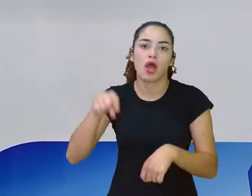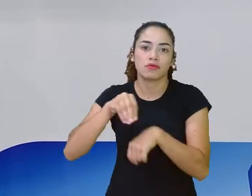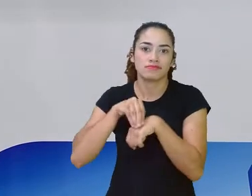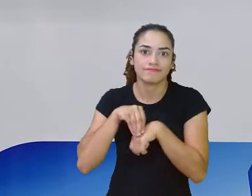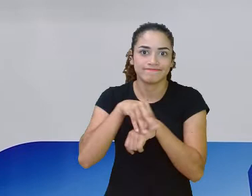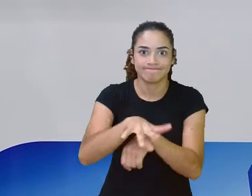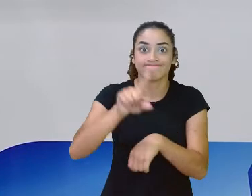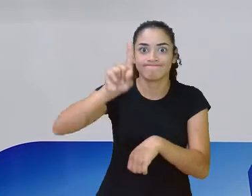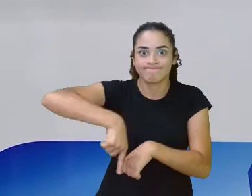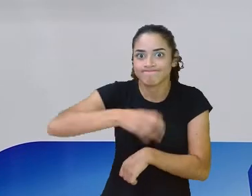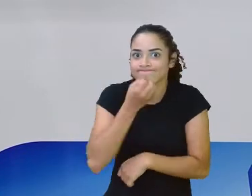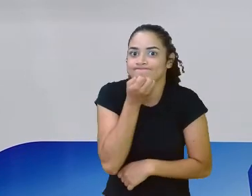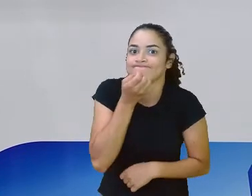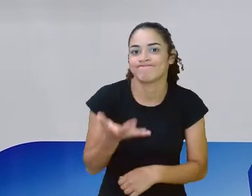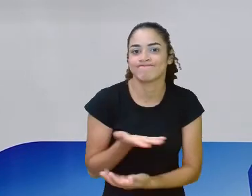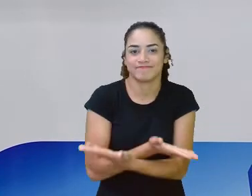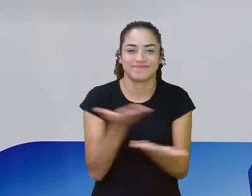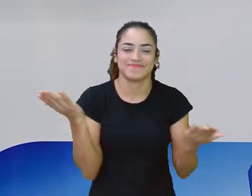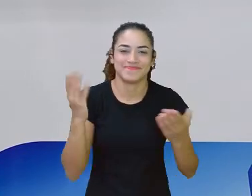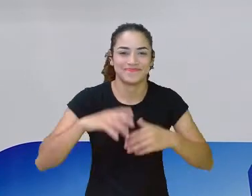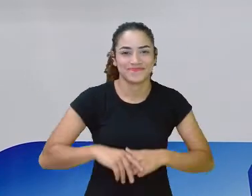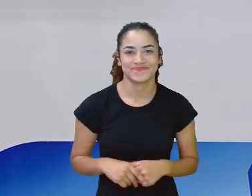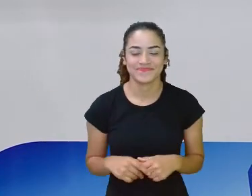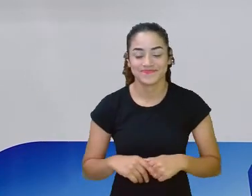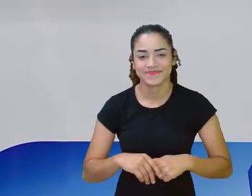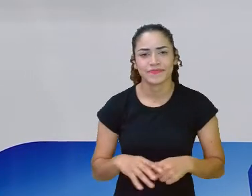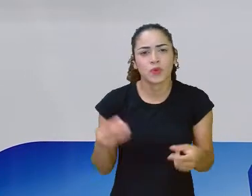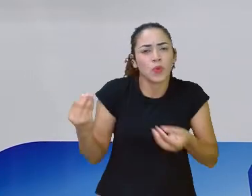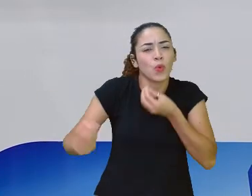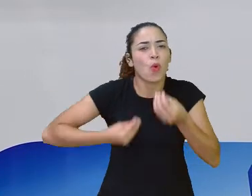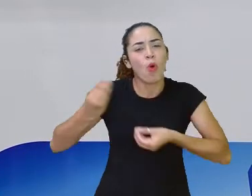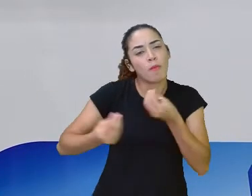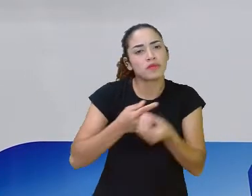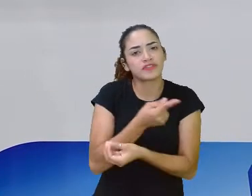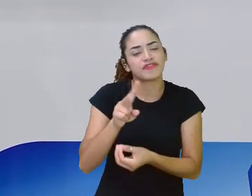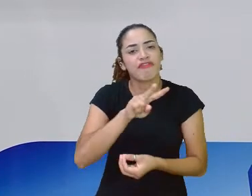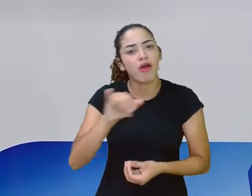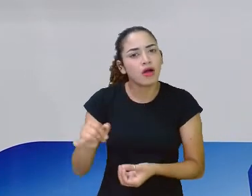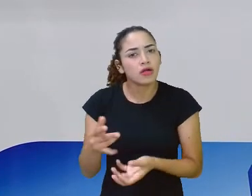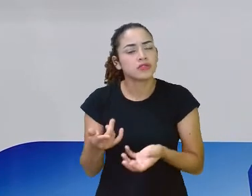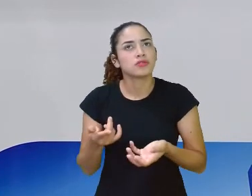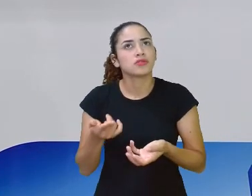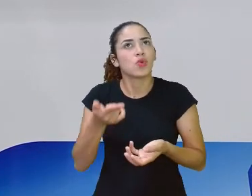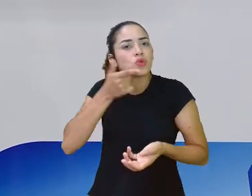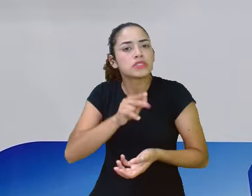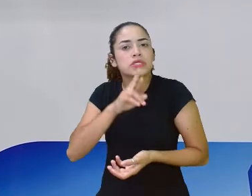dica muito boa para vocês. Como é que vocês vão fazer, então, para chegar a